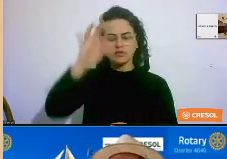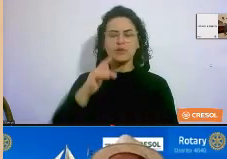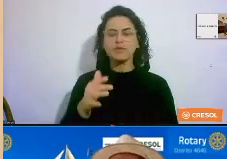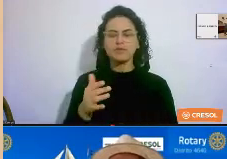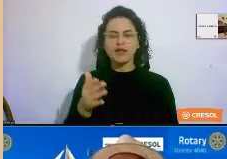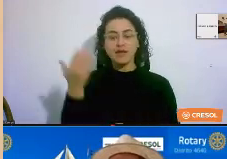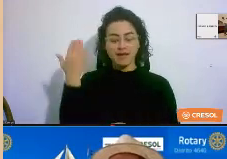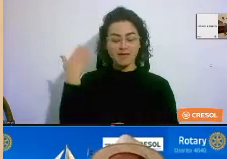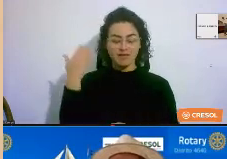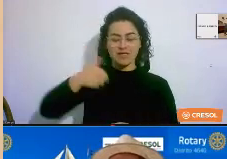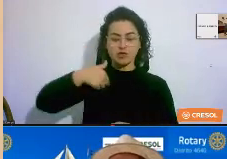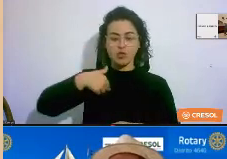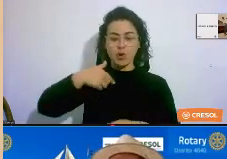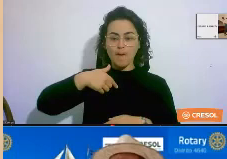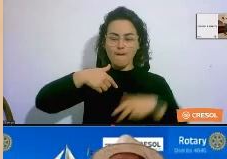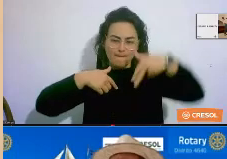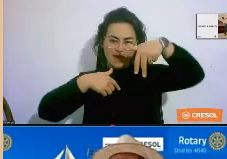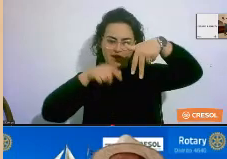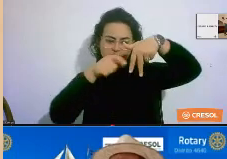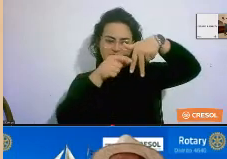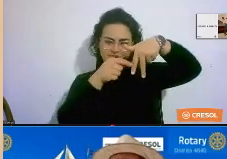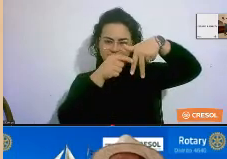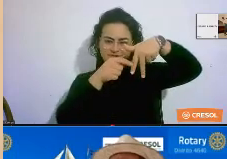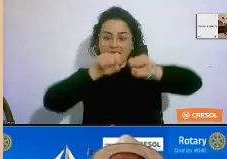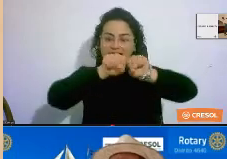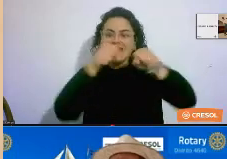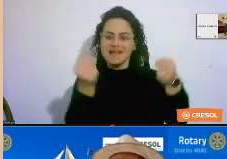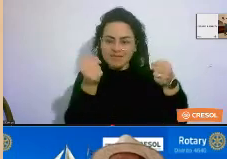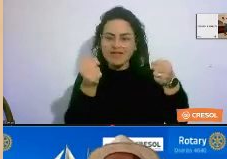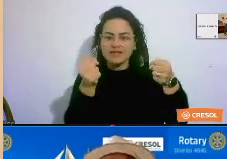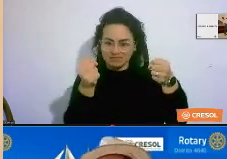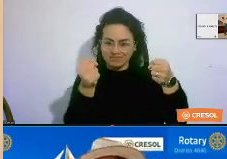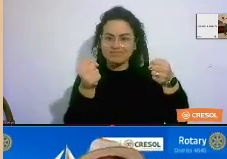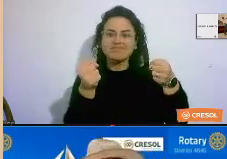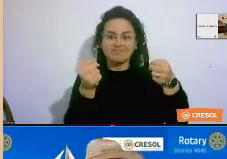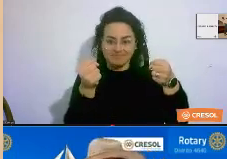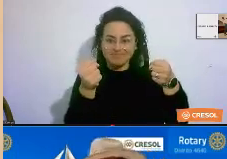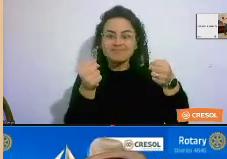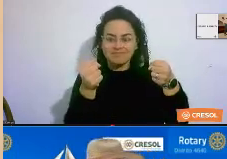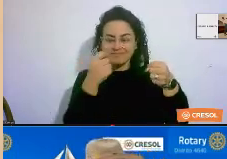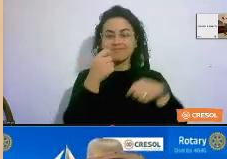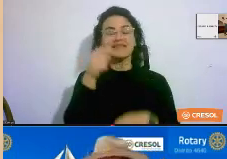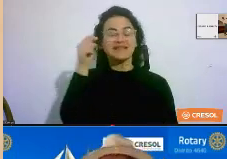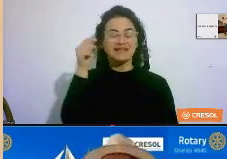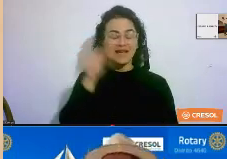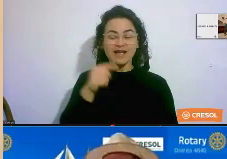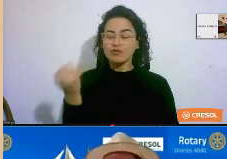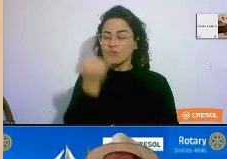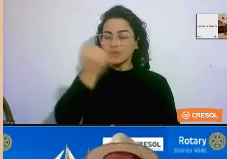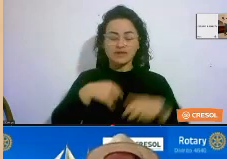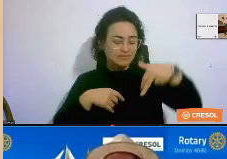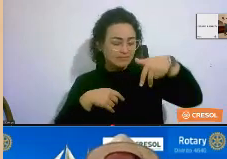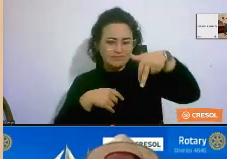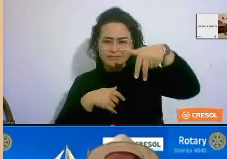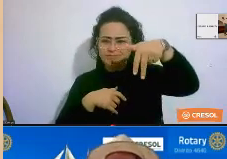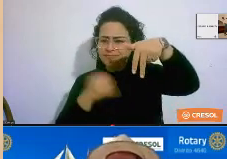rompimento do tendão de Aquiles, vocês não sabem o que é a importância da perna. A